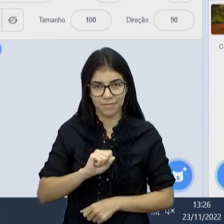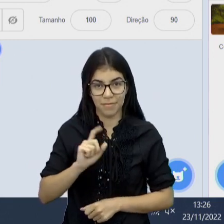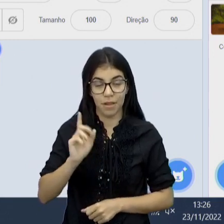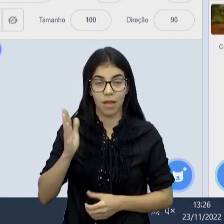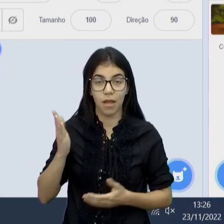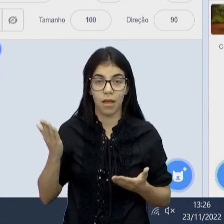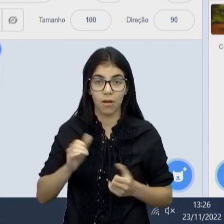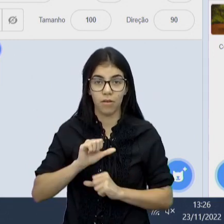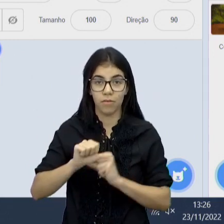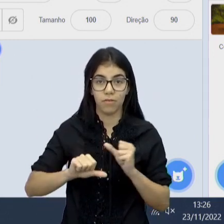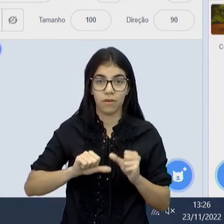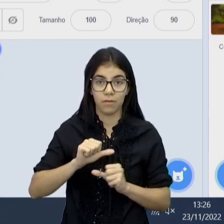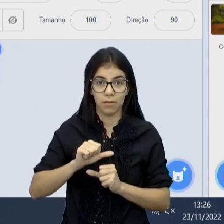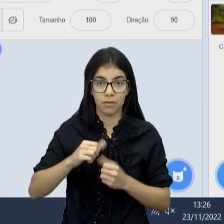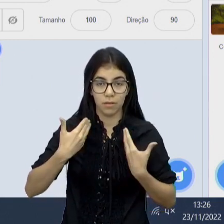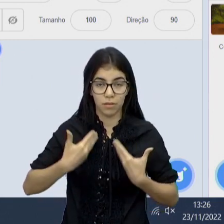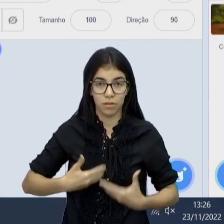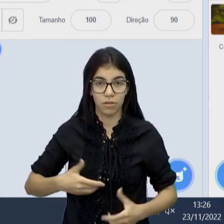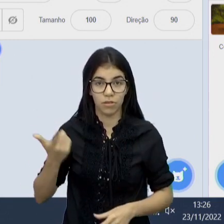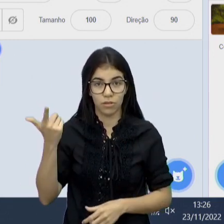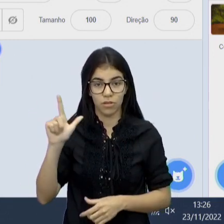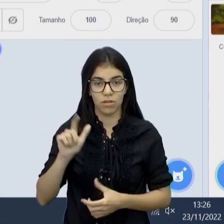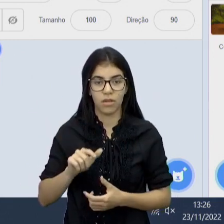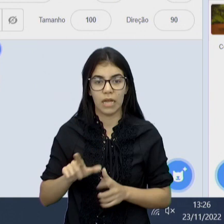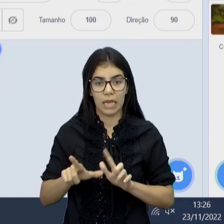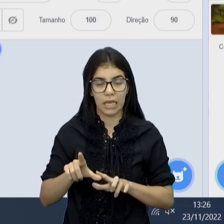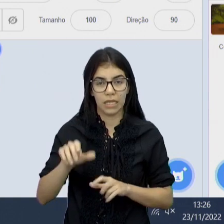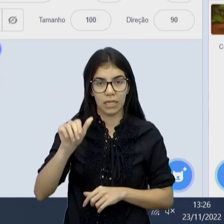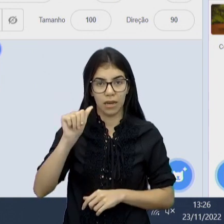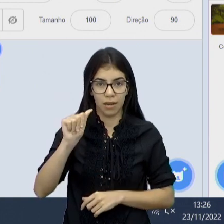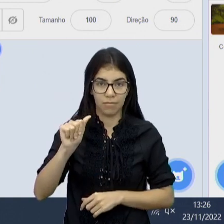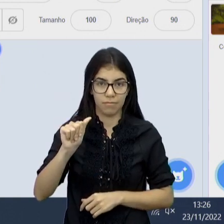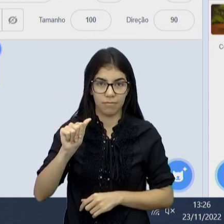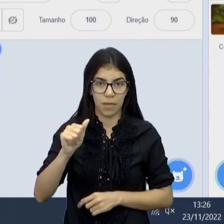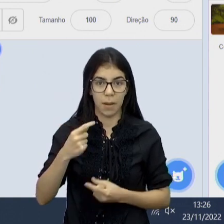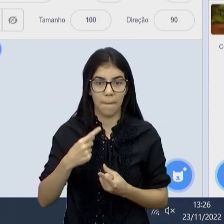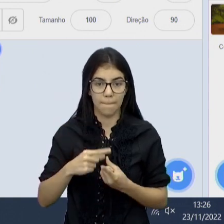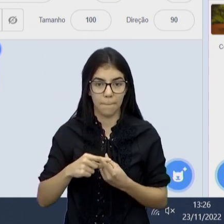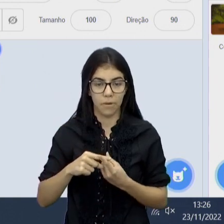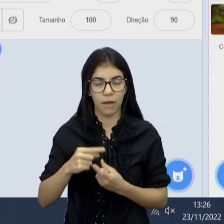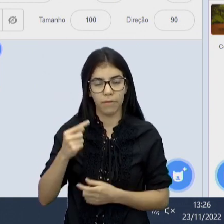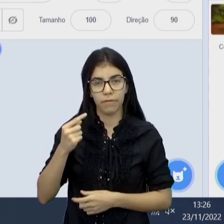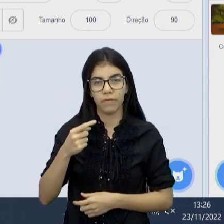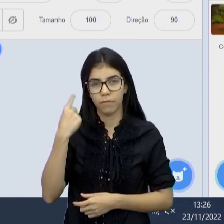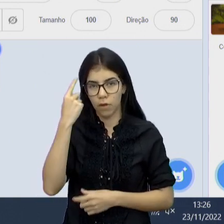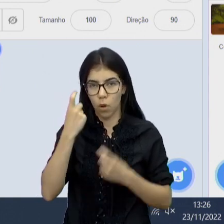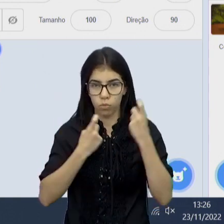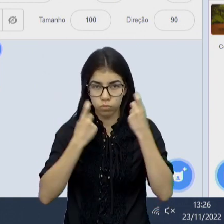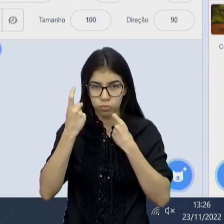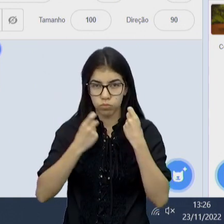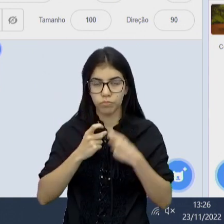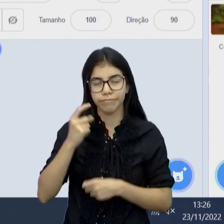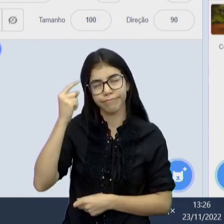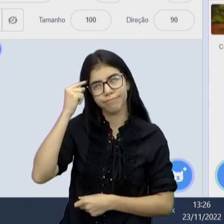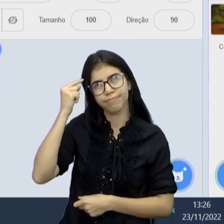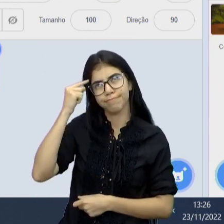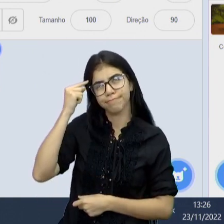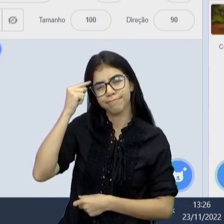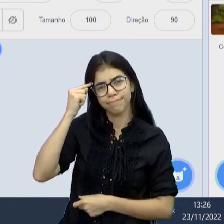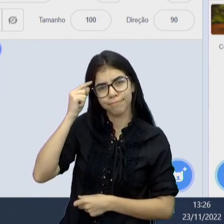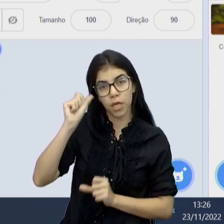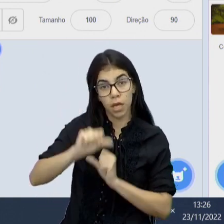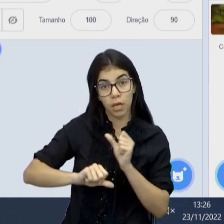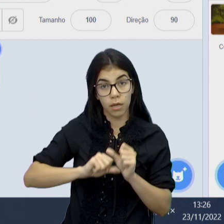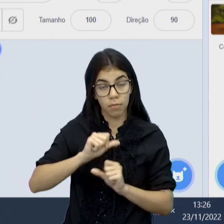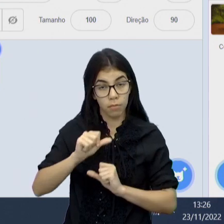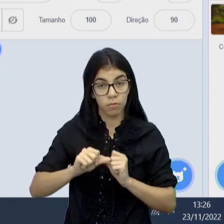a fantasia de novo. Vamos mudar a fantasia. Vai mudar a fantasia agora pra A. Pra A. Porque ela vai fazer a cara de pensar Encaixou. e vai voltar pra cara de falar. Mudado, Mudou